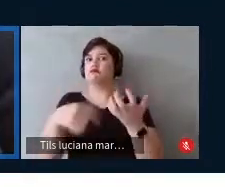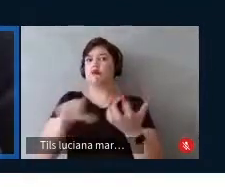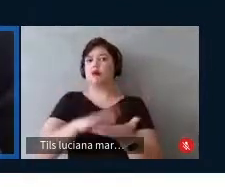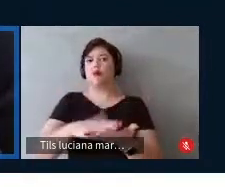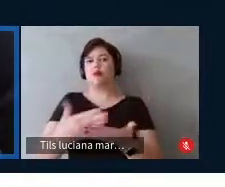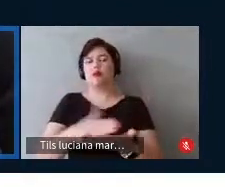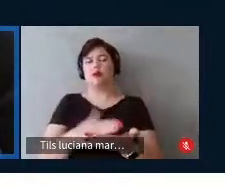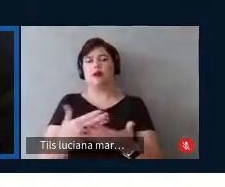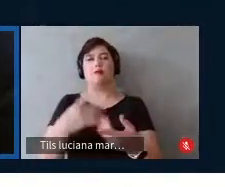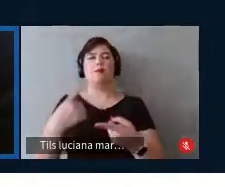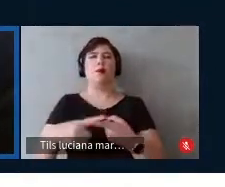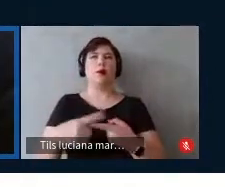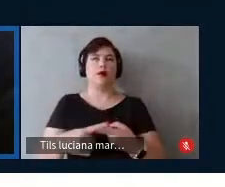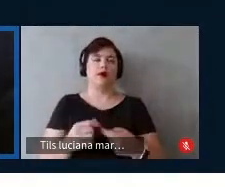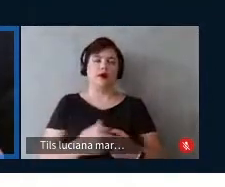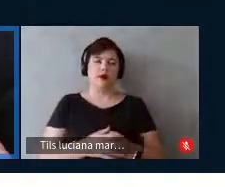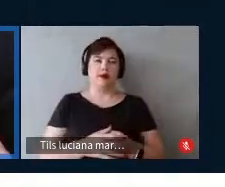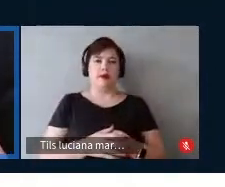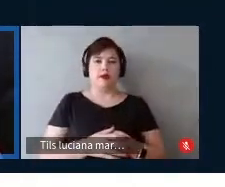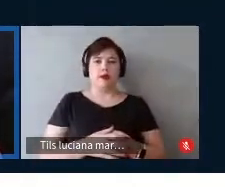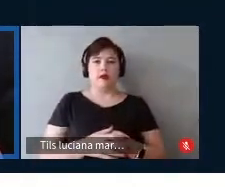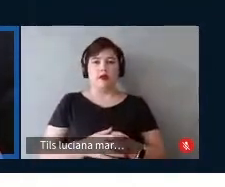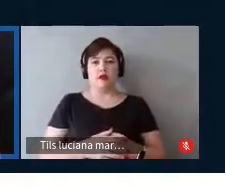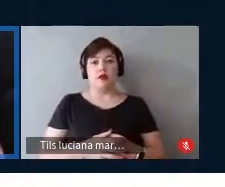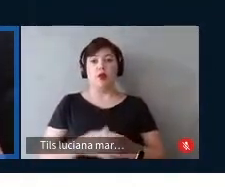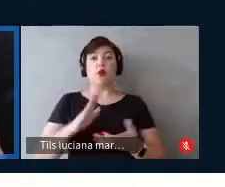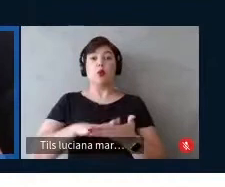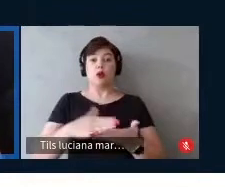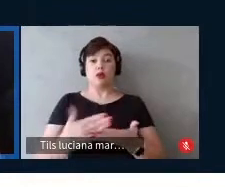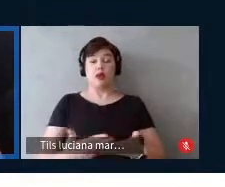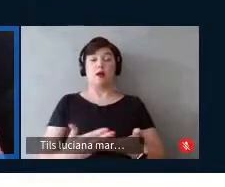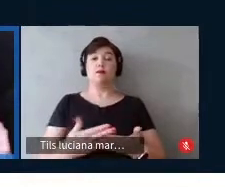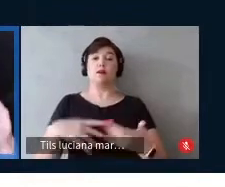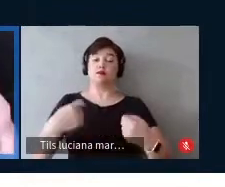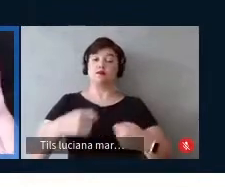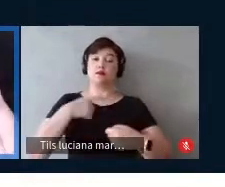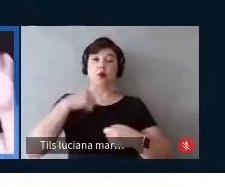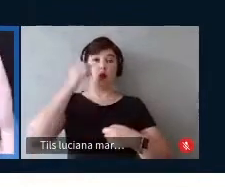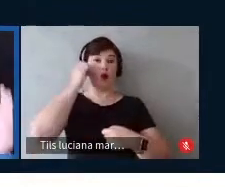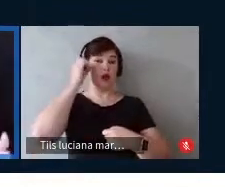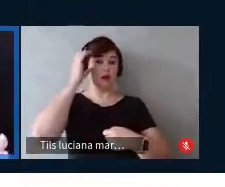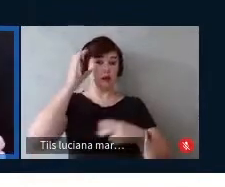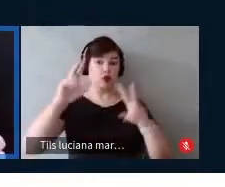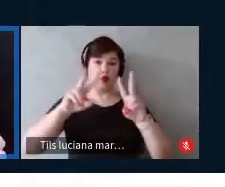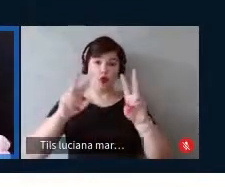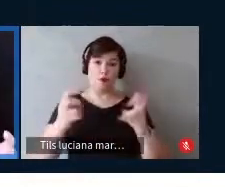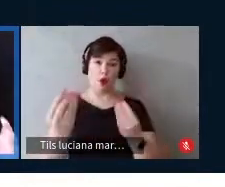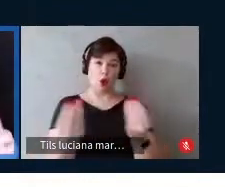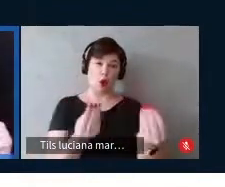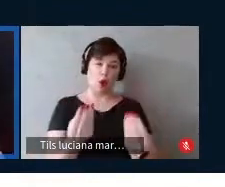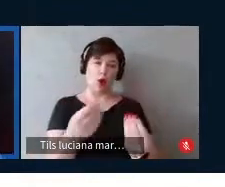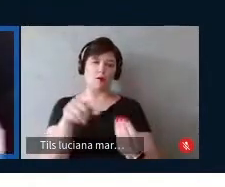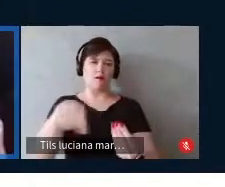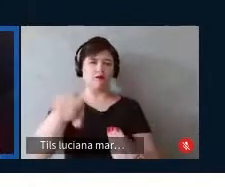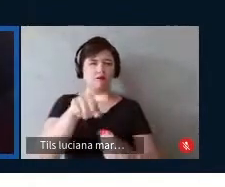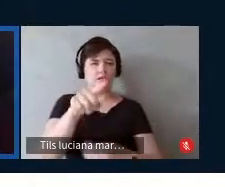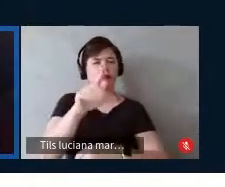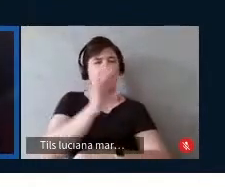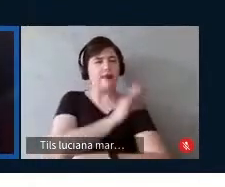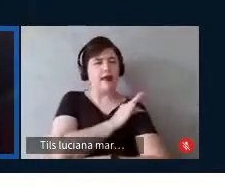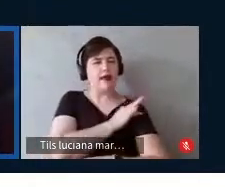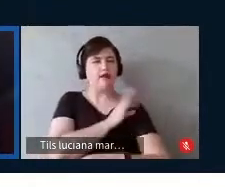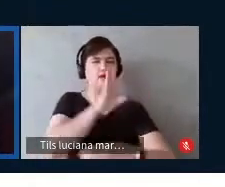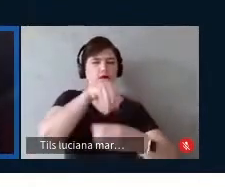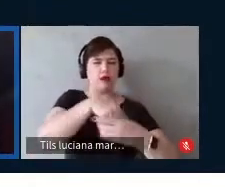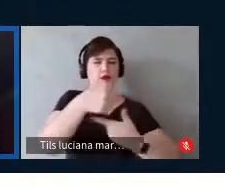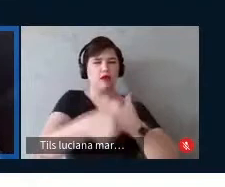uma vez que o intérprete, ele tendo esse conhecimento sobre os aspectos técnicos que envolvem o trabalho